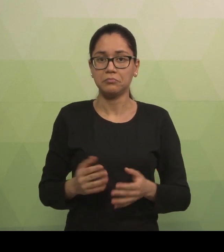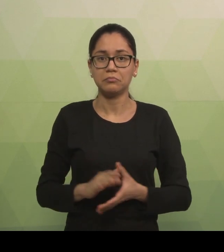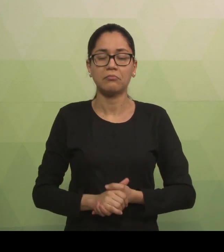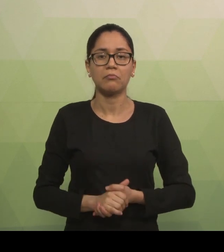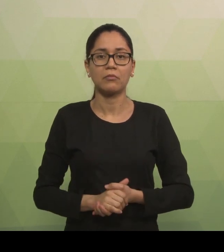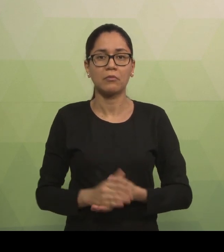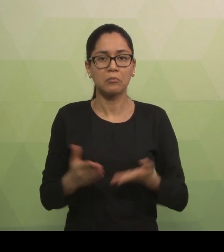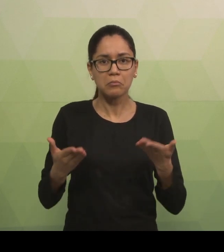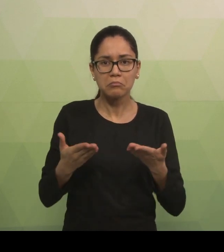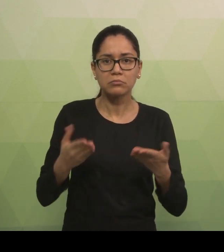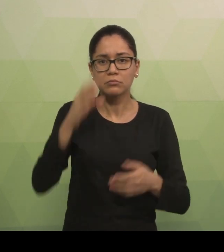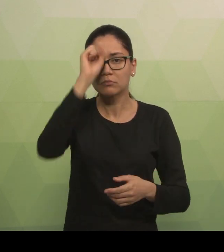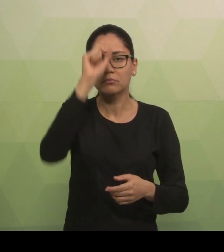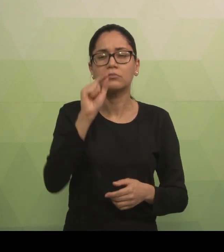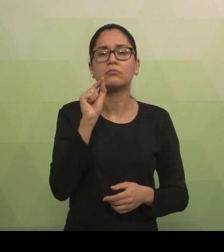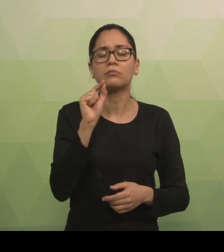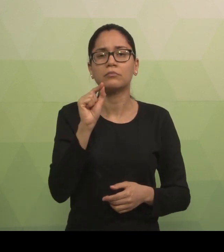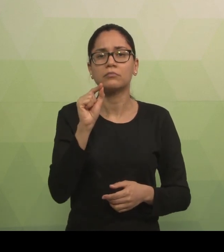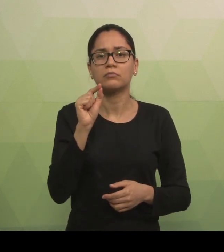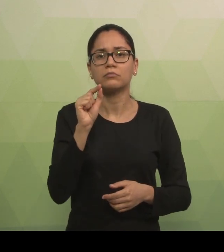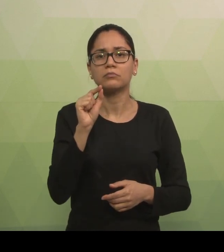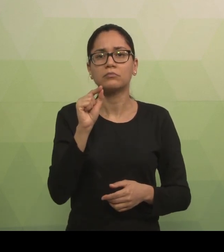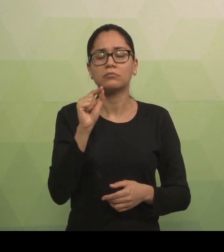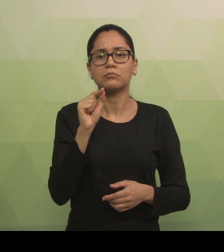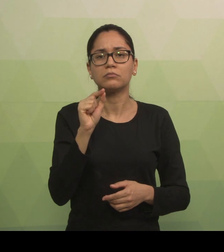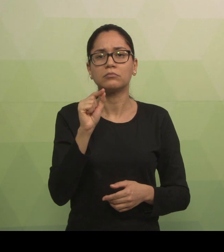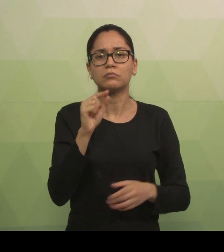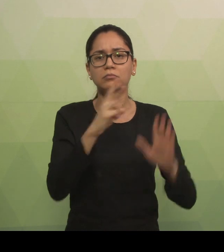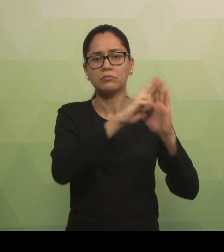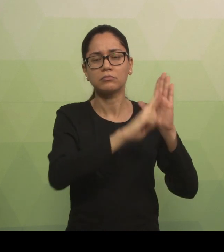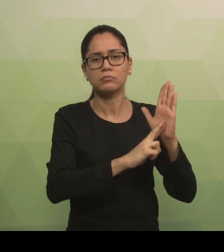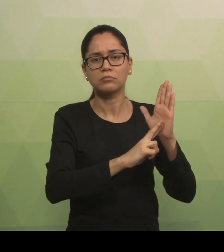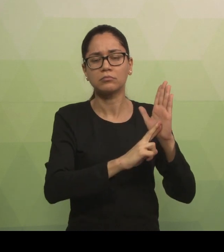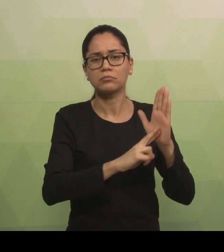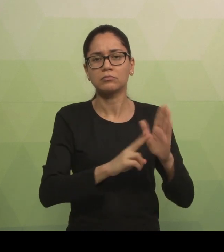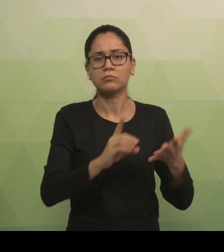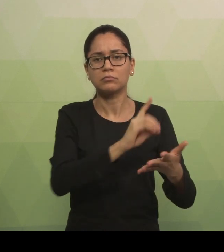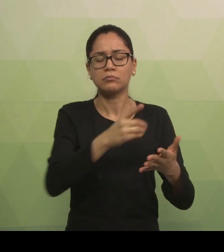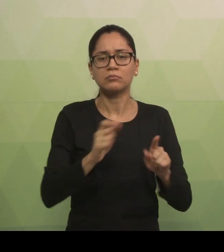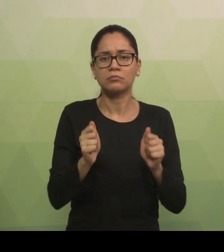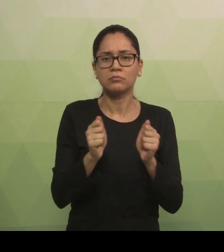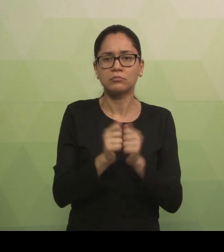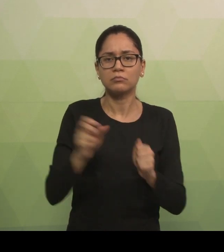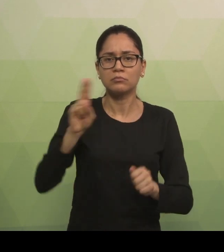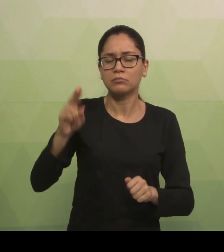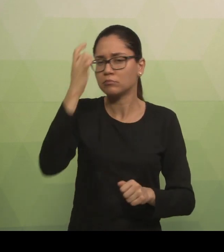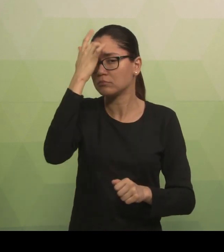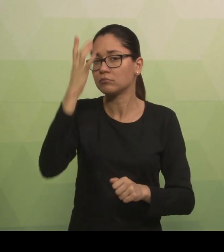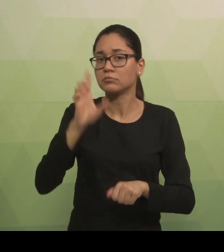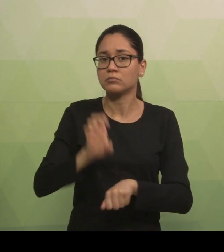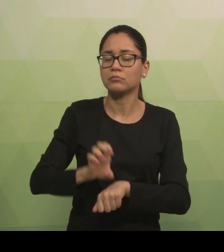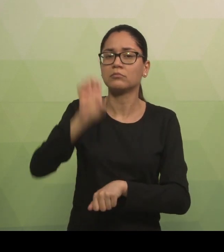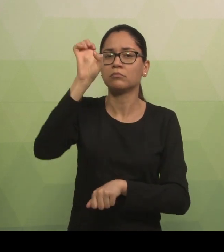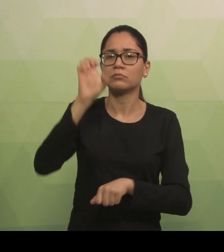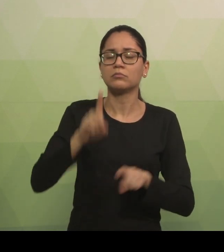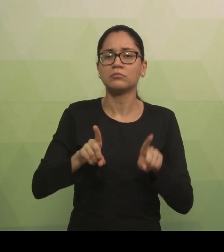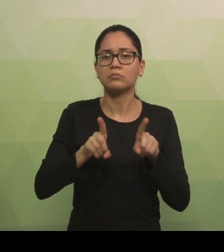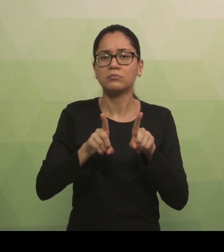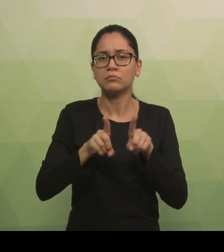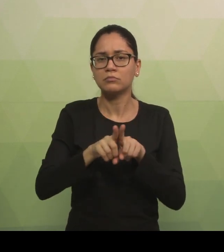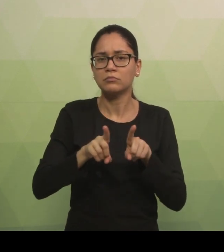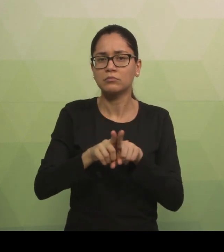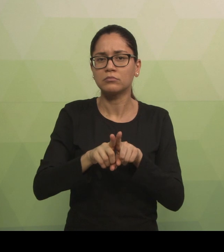Então, até esse momento, nesta aula, você aprendeu conceitos básicos de design e usabilidade, entendeu ainda que a